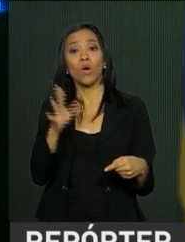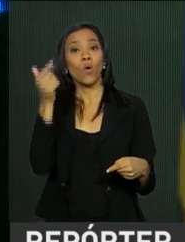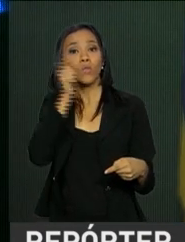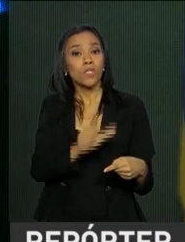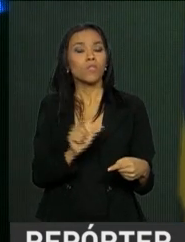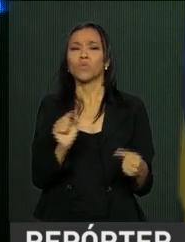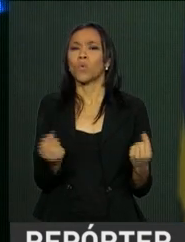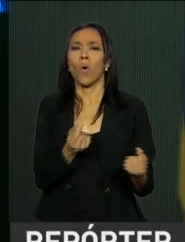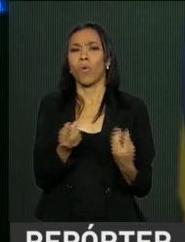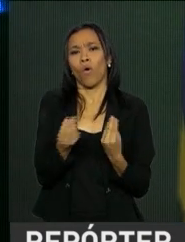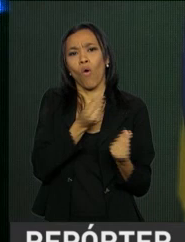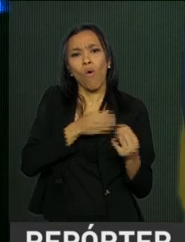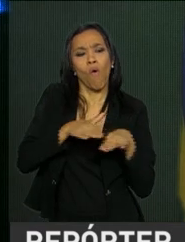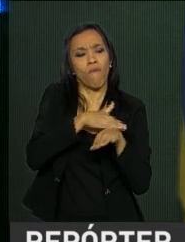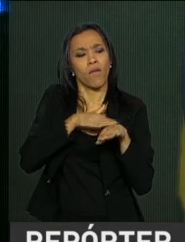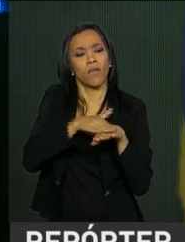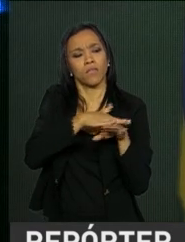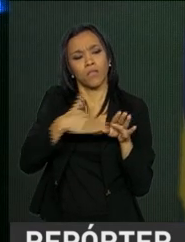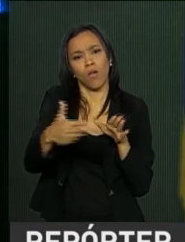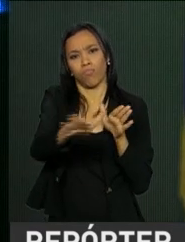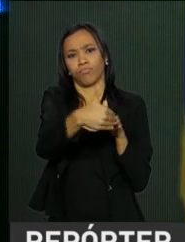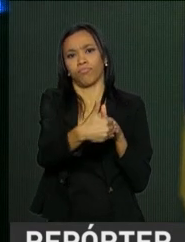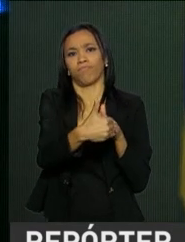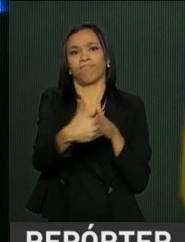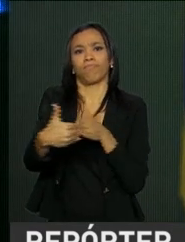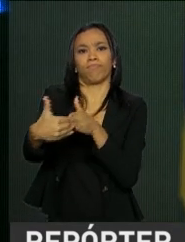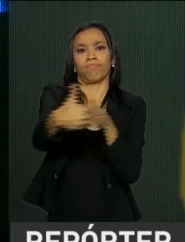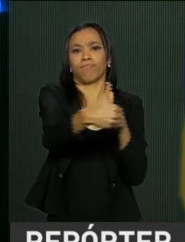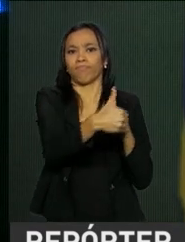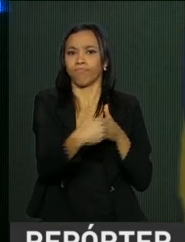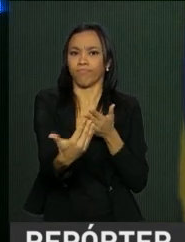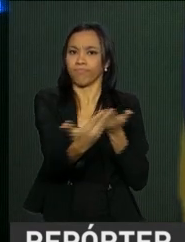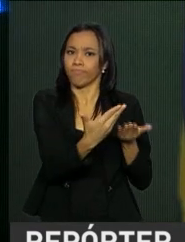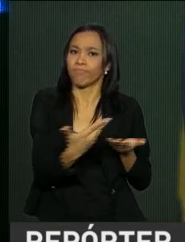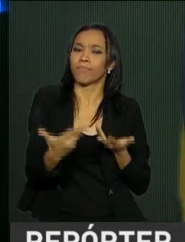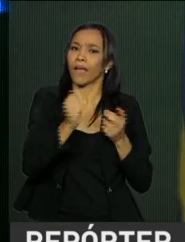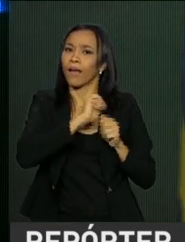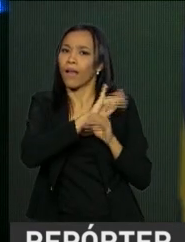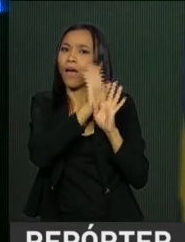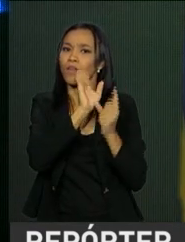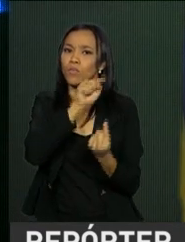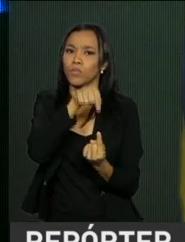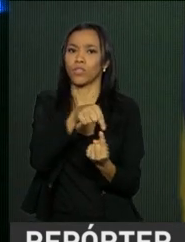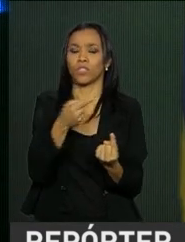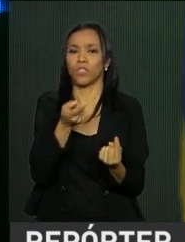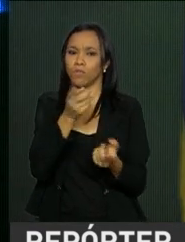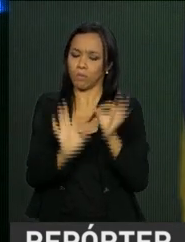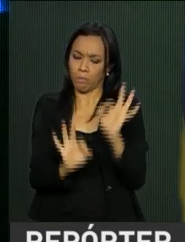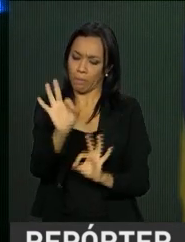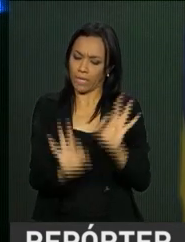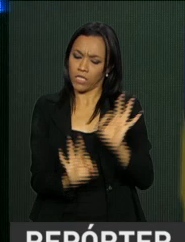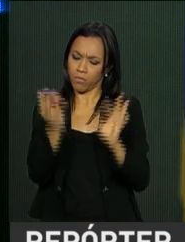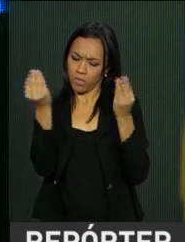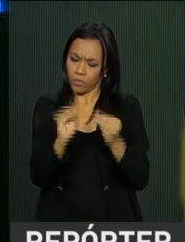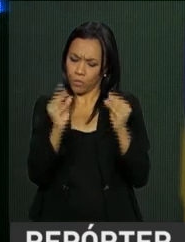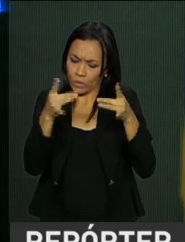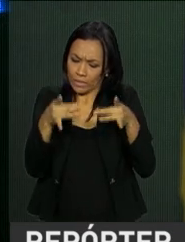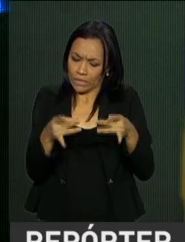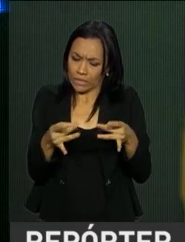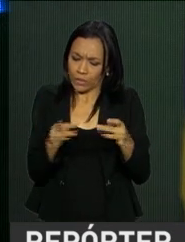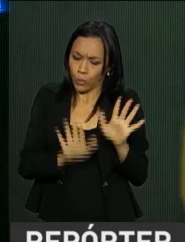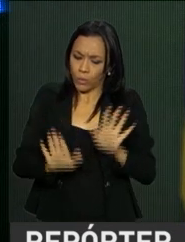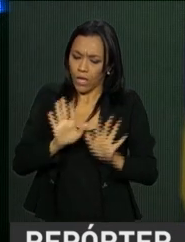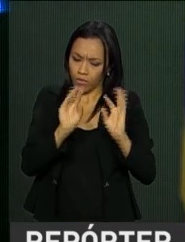pelo diálogo e pela união, em torno de objetivos claros, planejamento cuidadoso